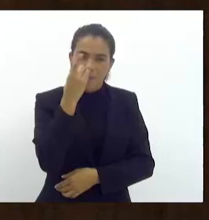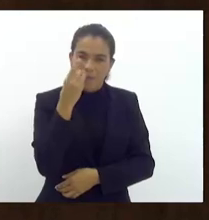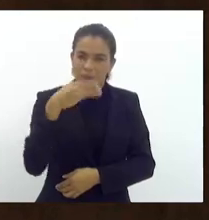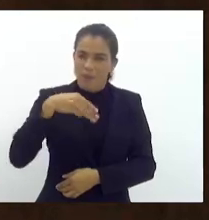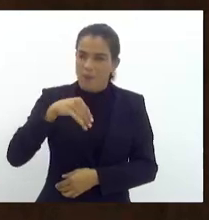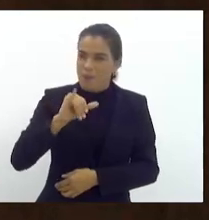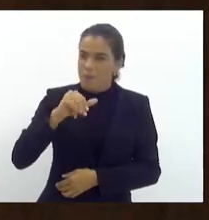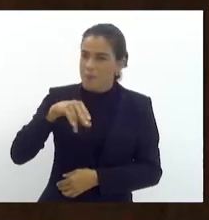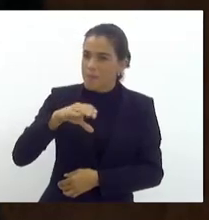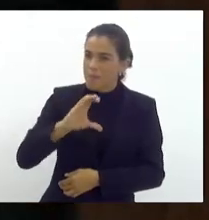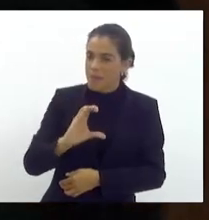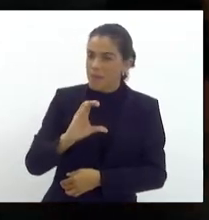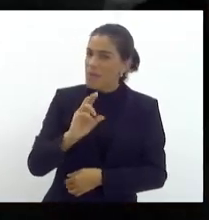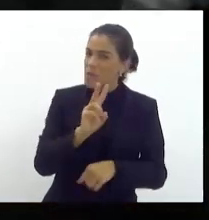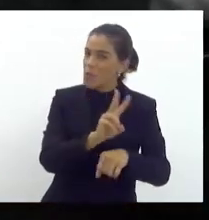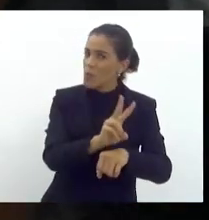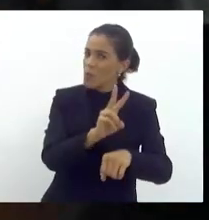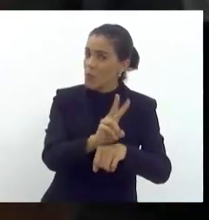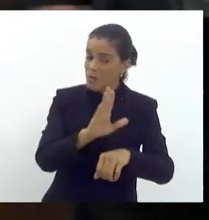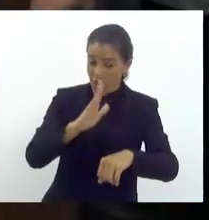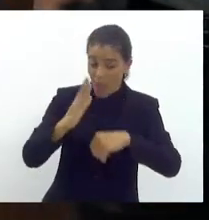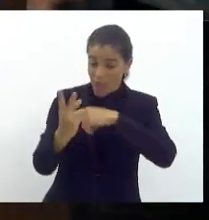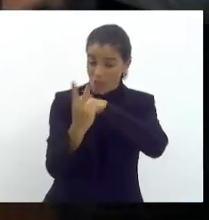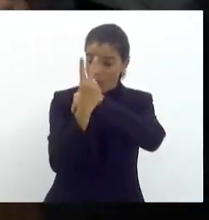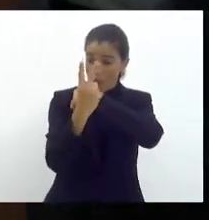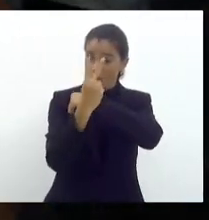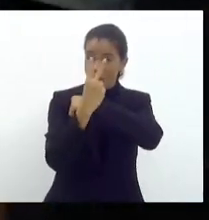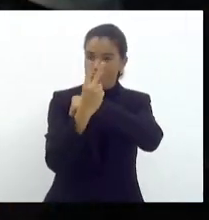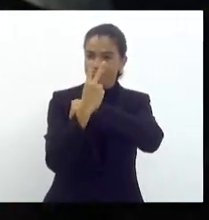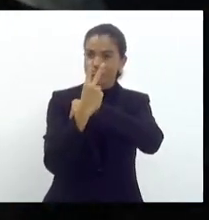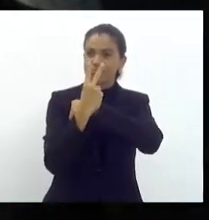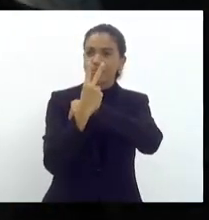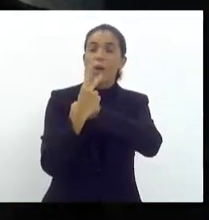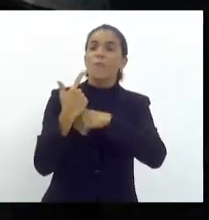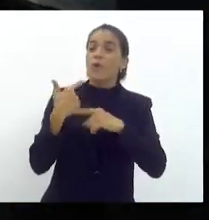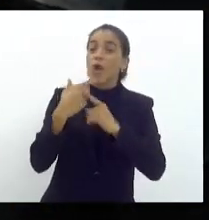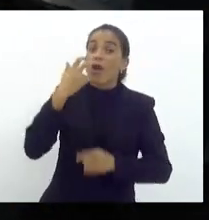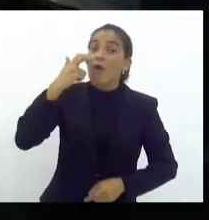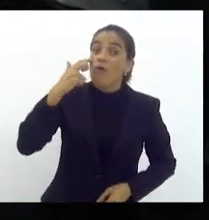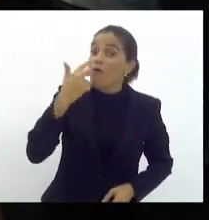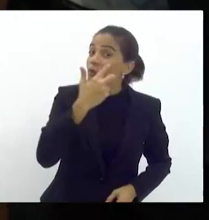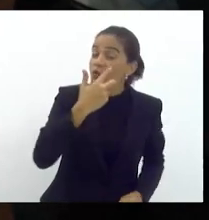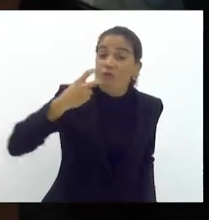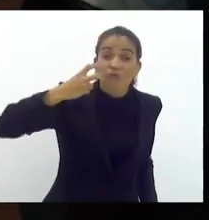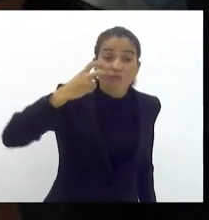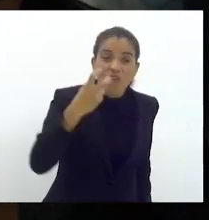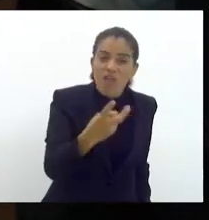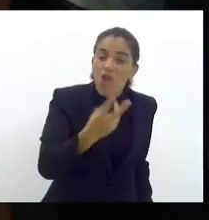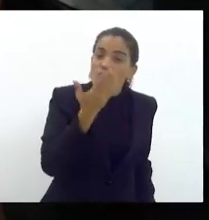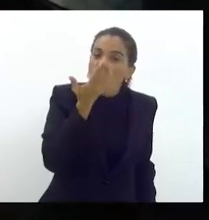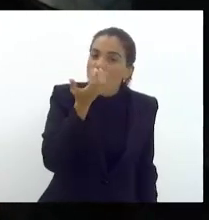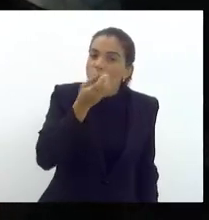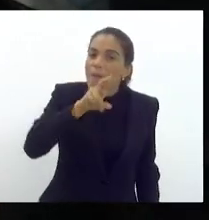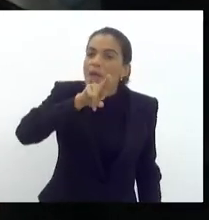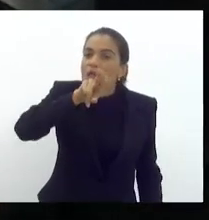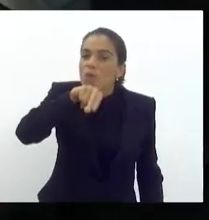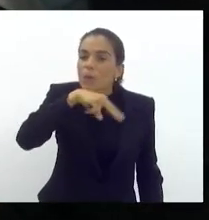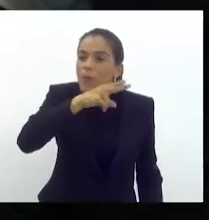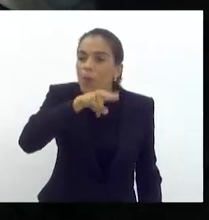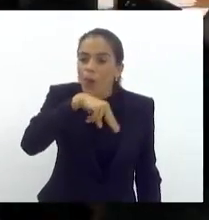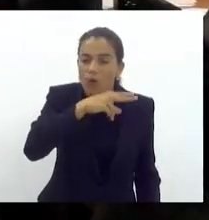link não protegendo a si mesmo porque eu vi comendo a mortadela do